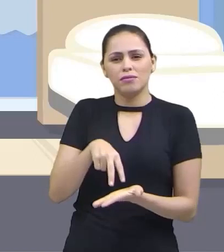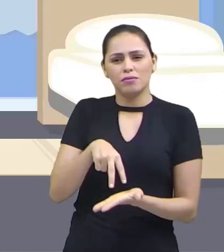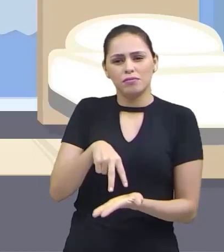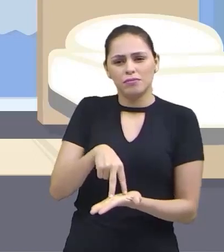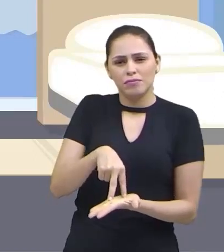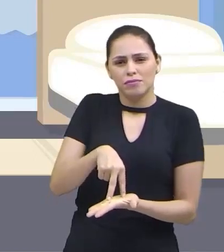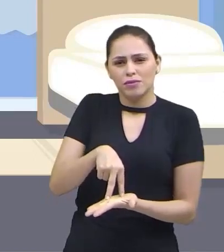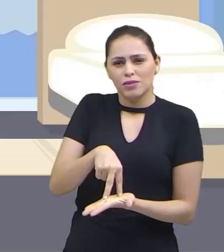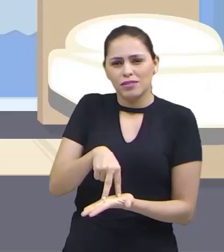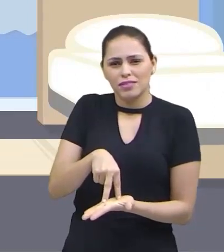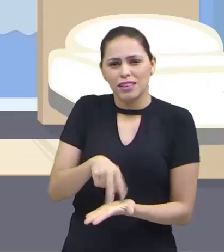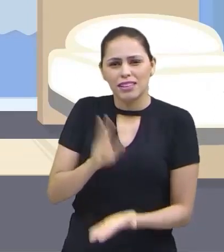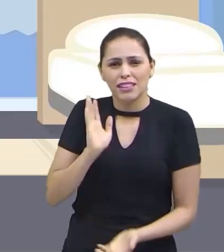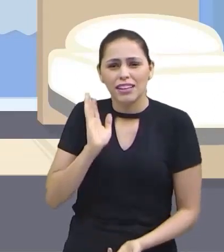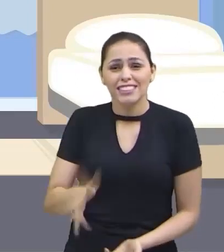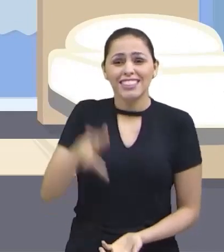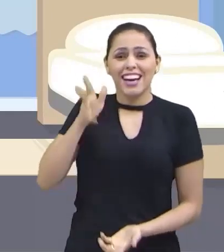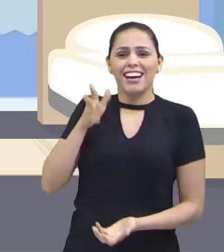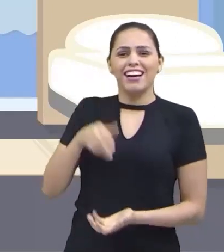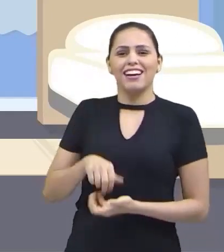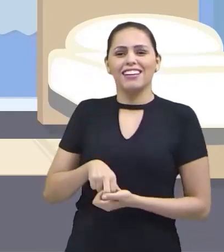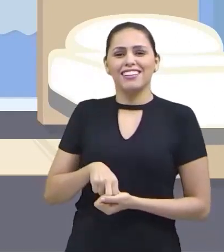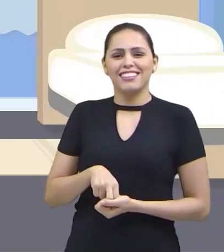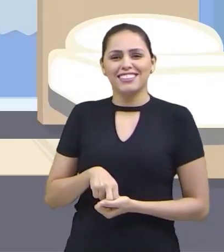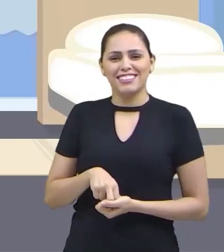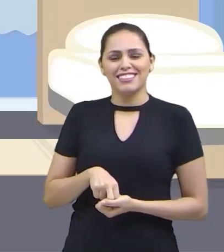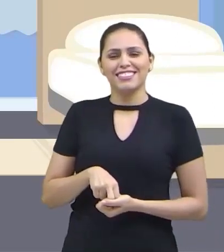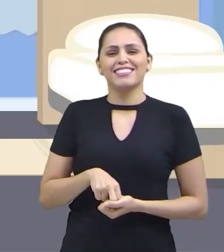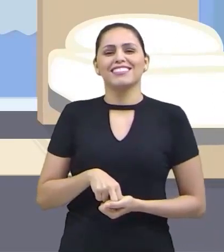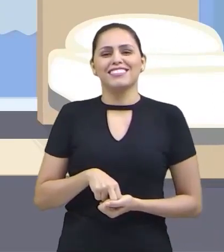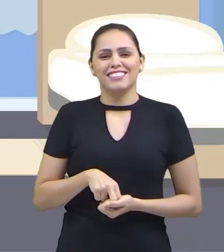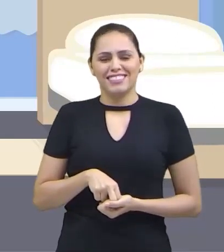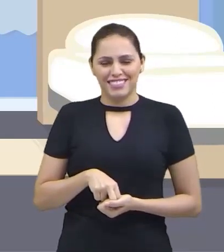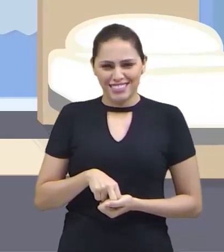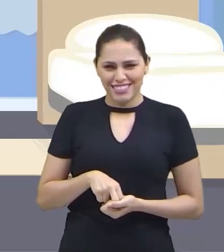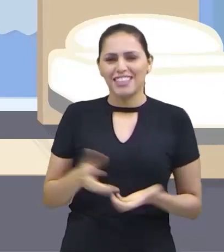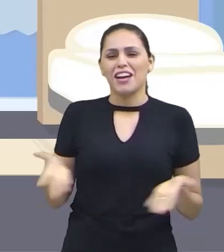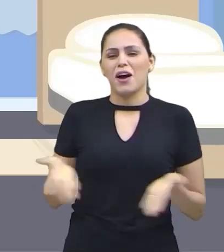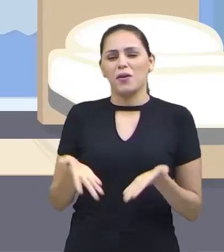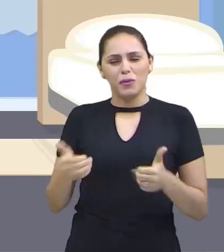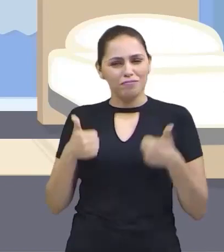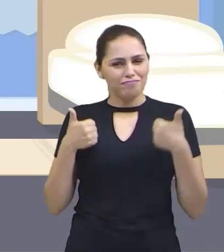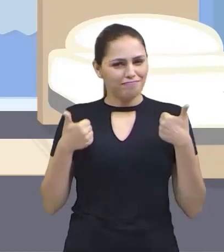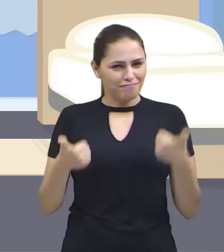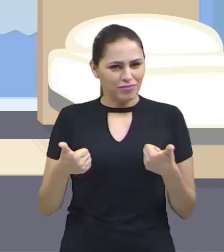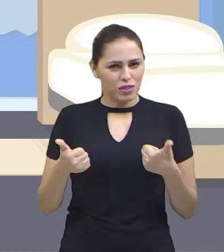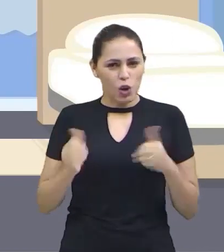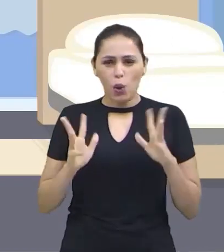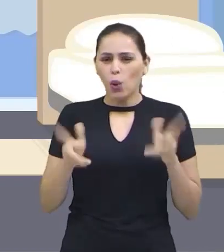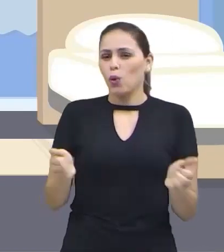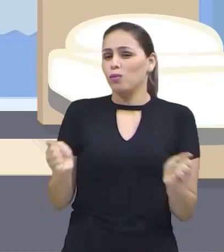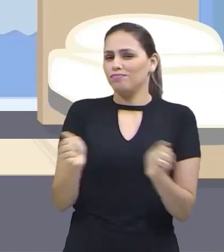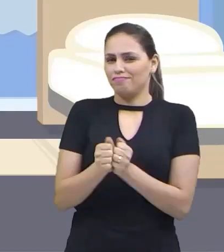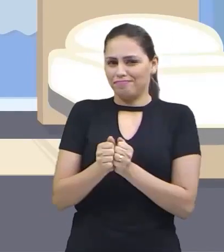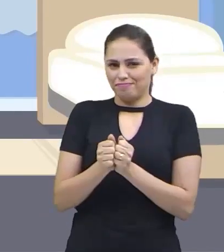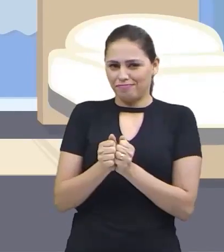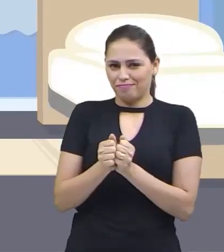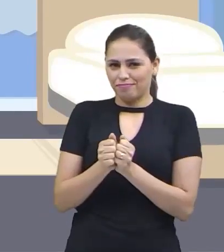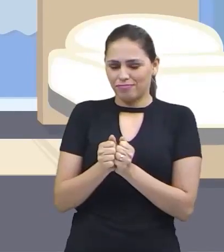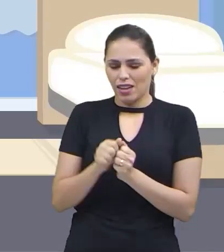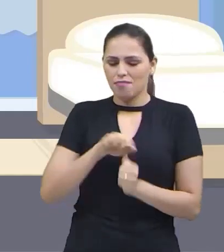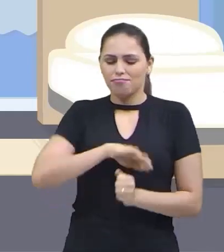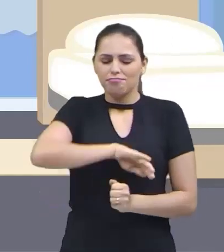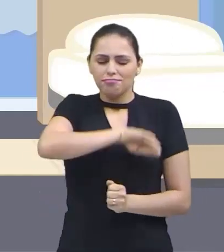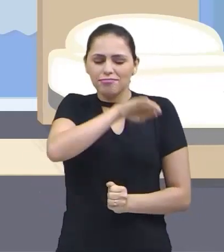Um, dois, três e... Pulou! Ah, agora sim, estamos todos juntos aqui em cima da